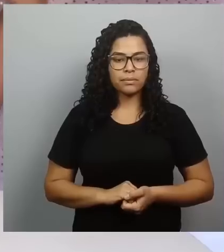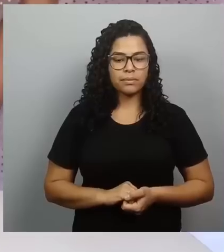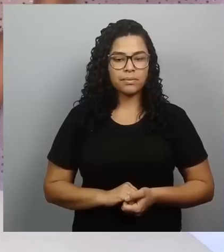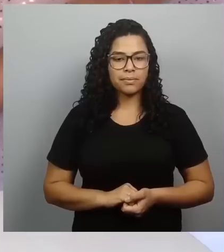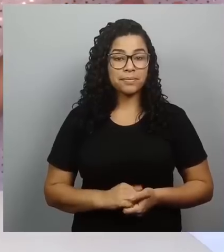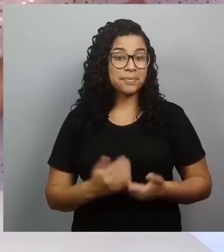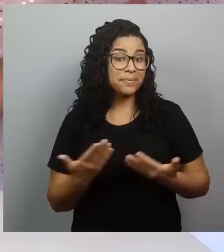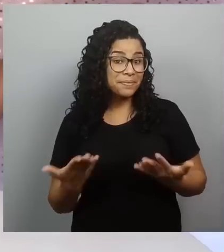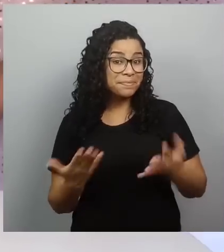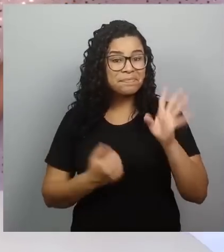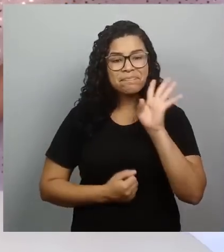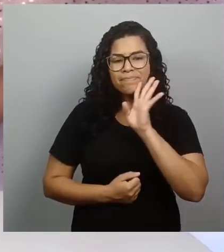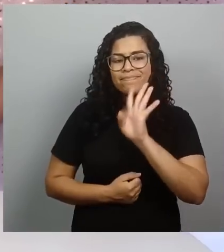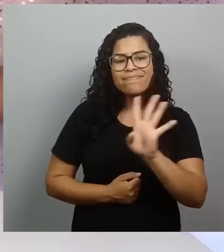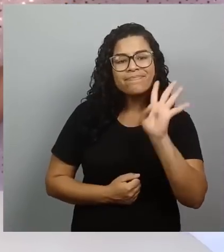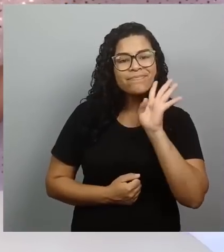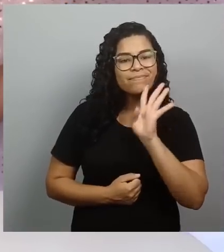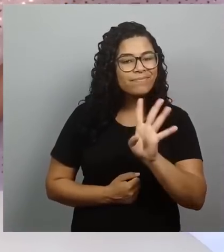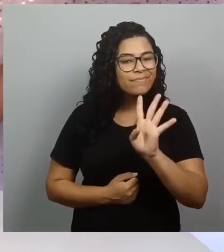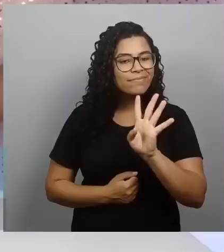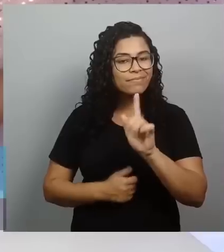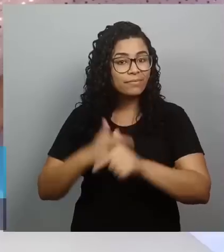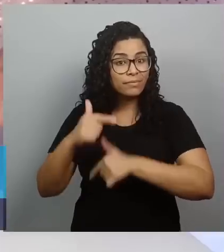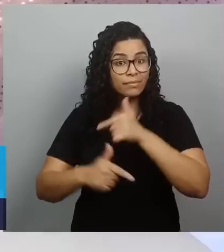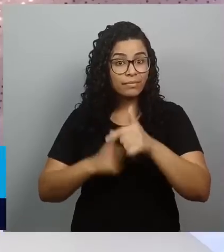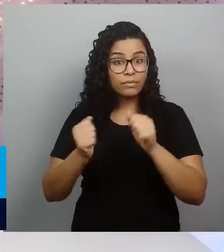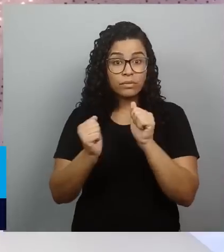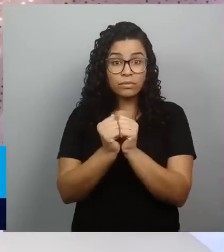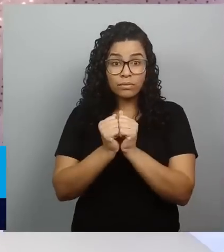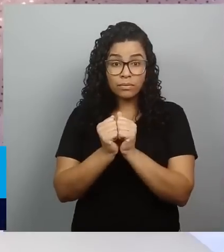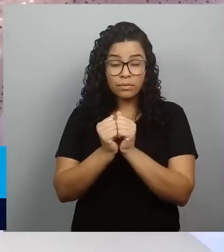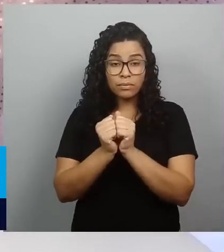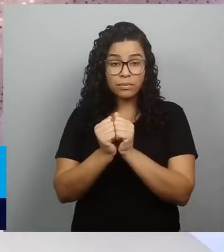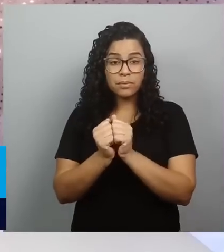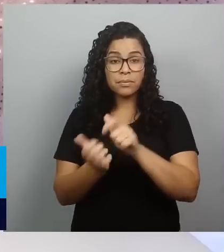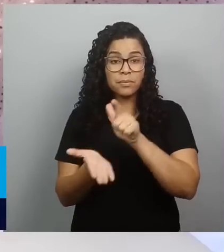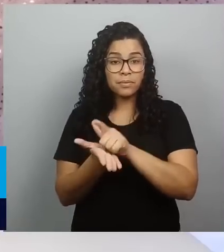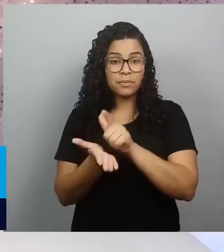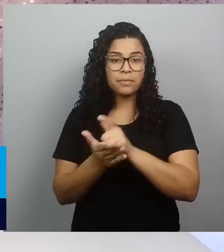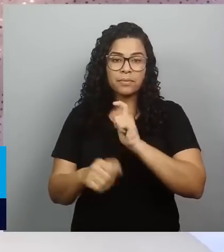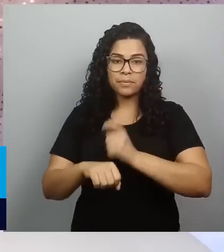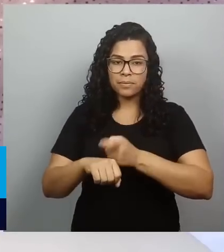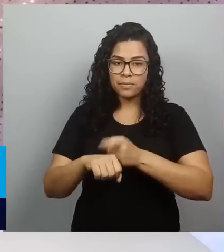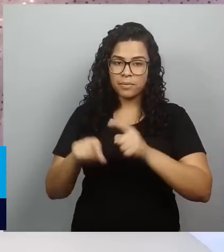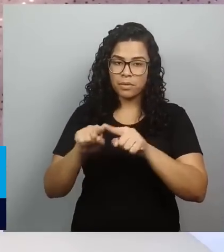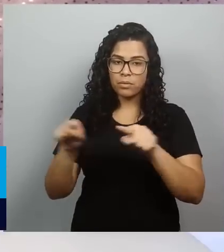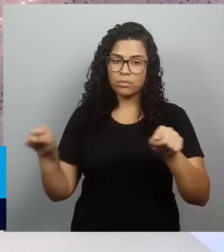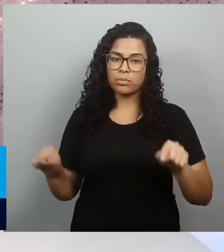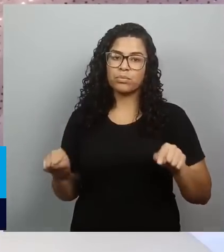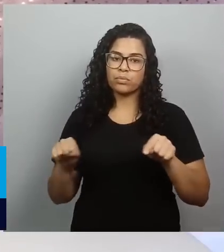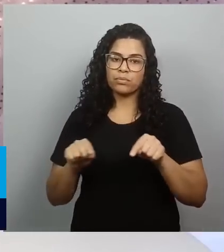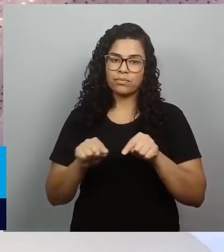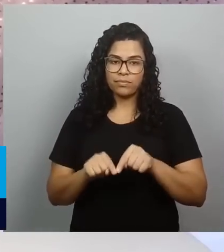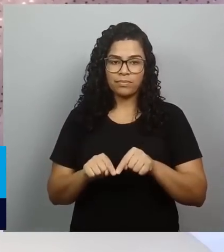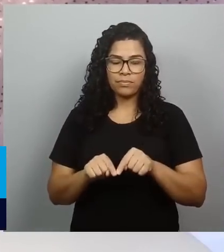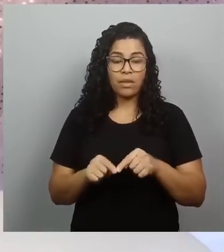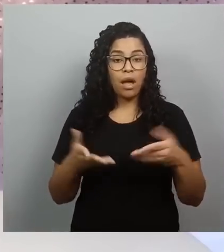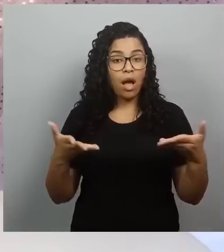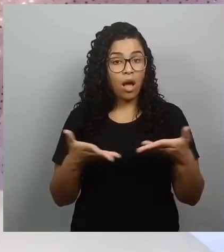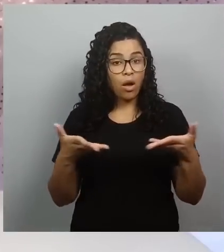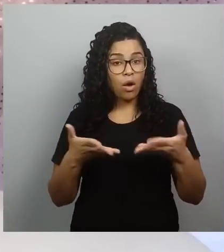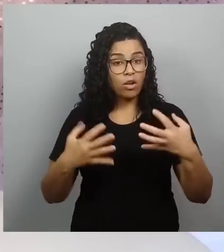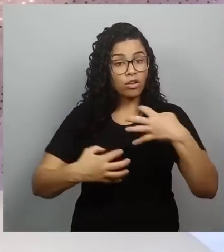Como é incrível trabalhar com papelão! Vamos construir agora uma técnica de